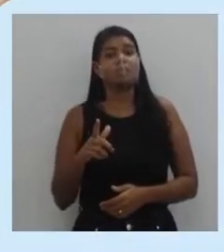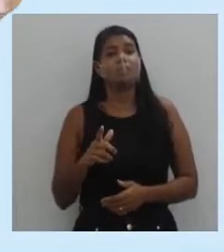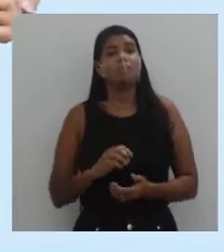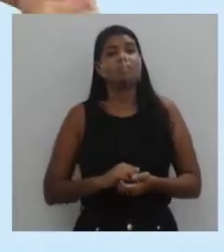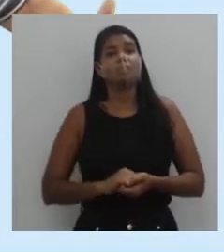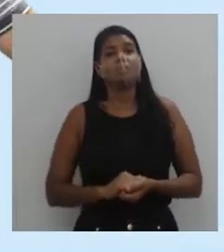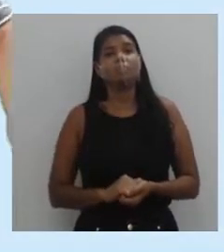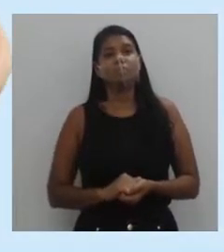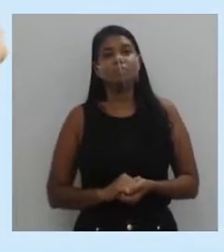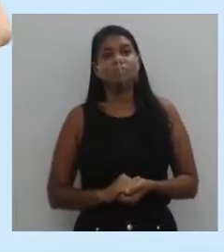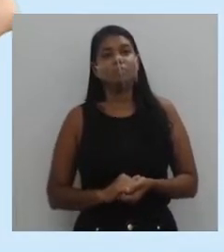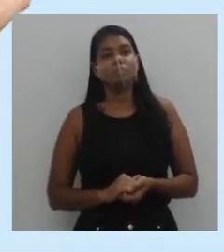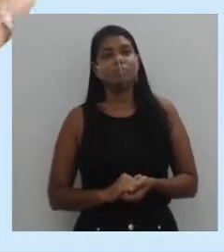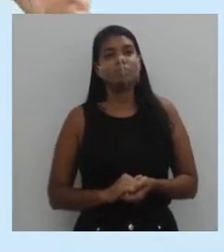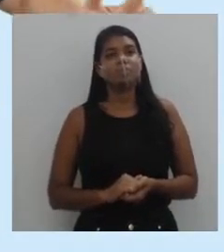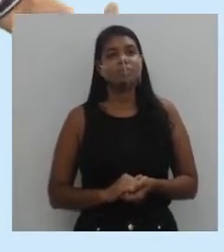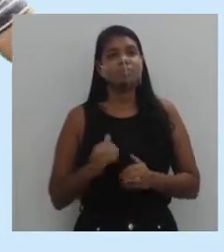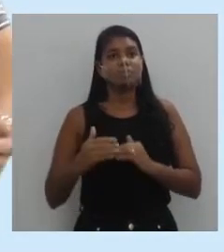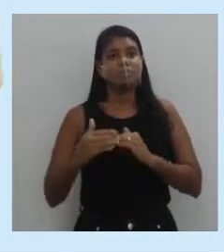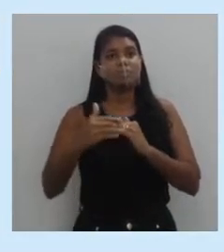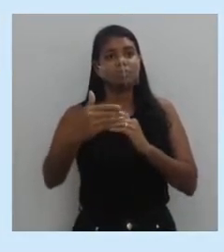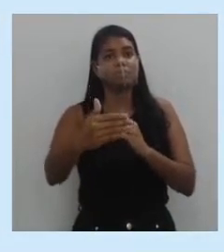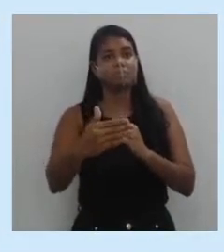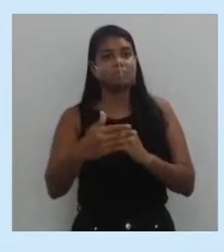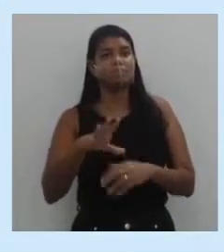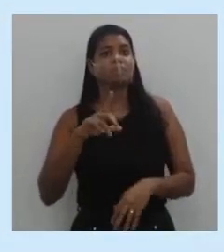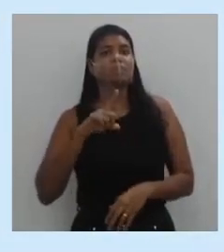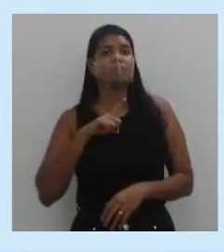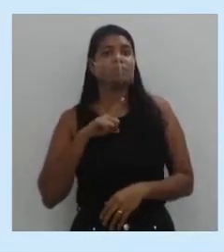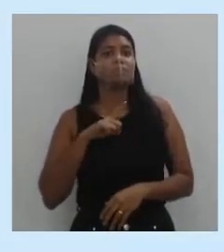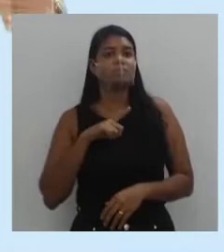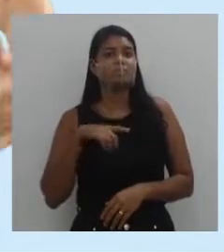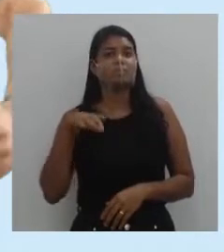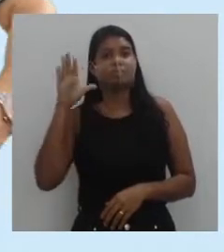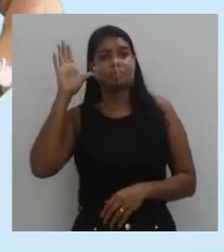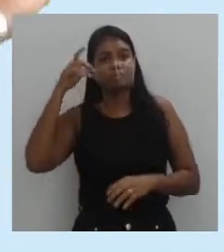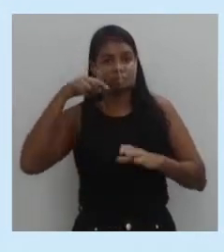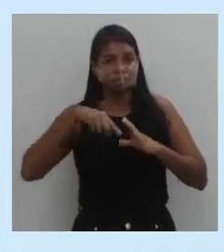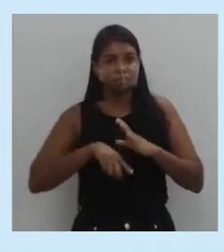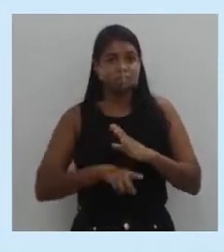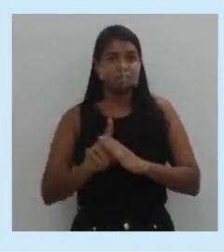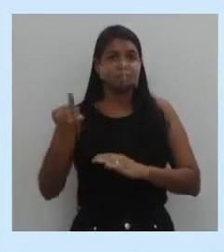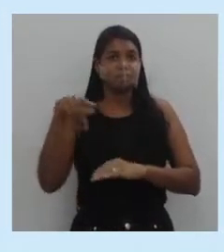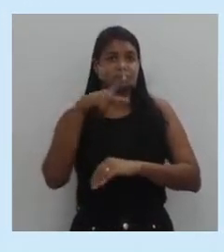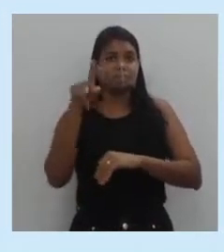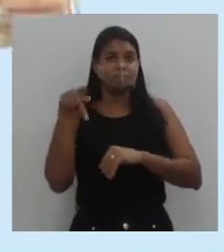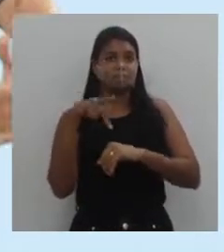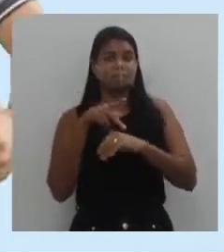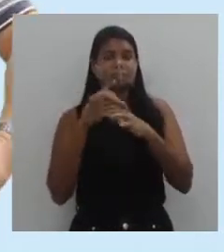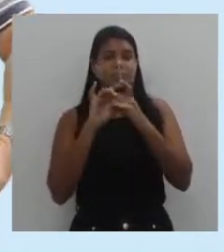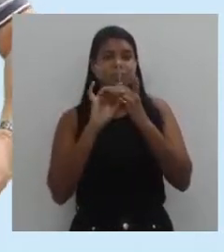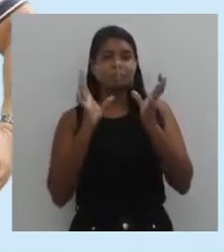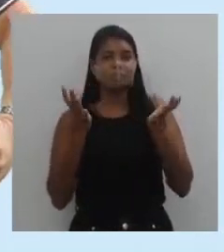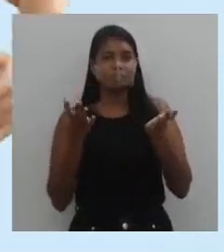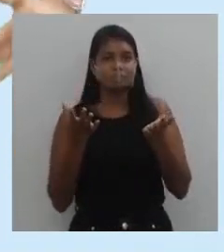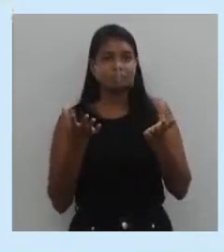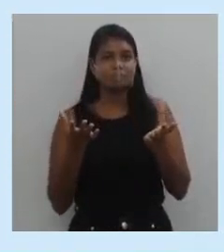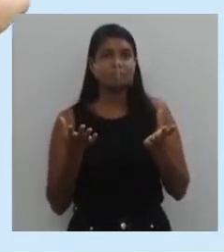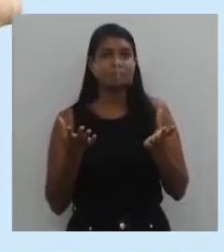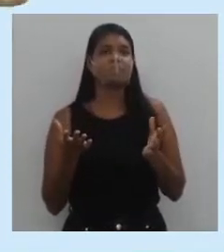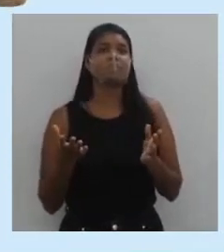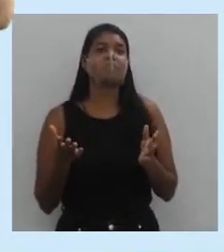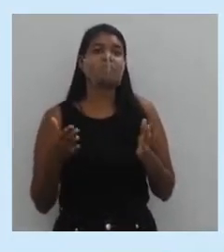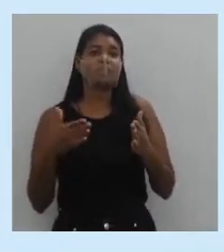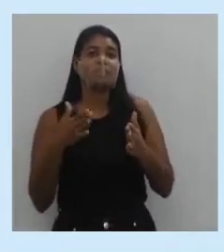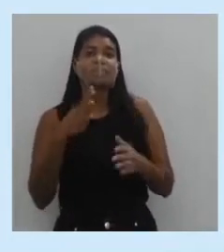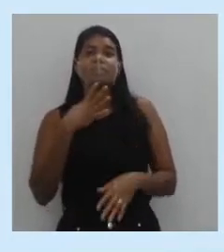aqui, olha aí a caminhada que nós estamos tendo em busca deste país laico, para